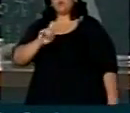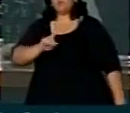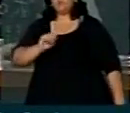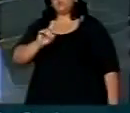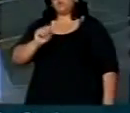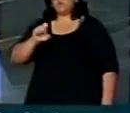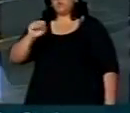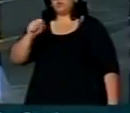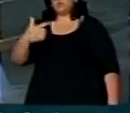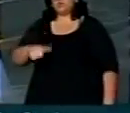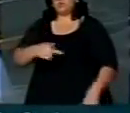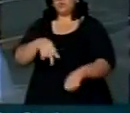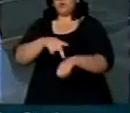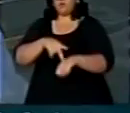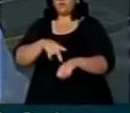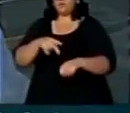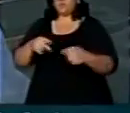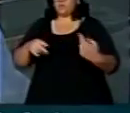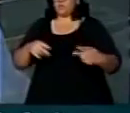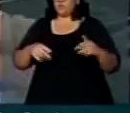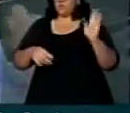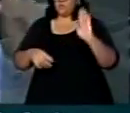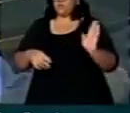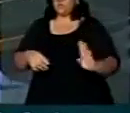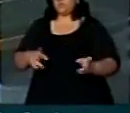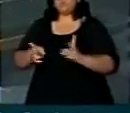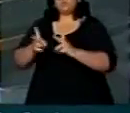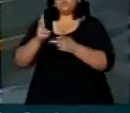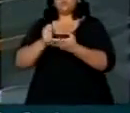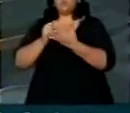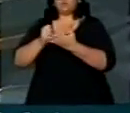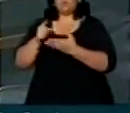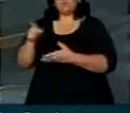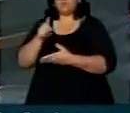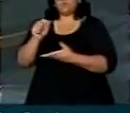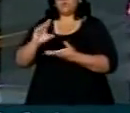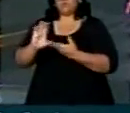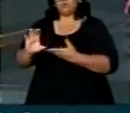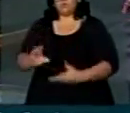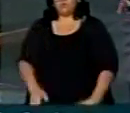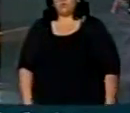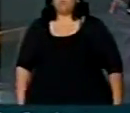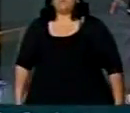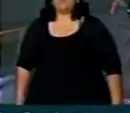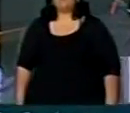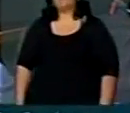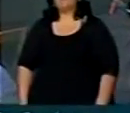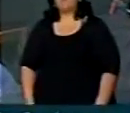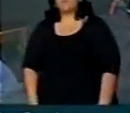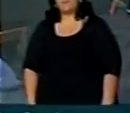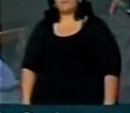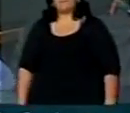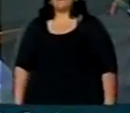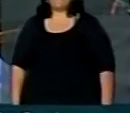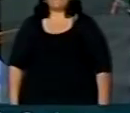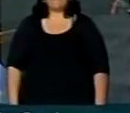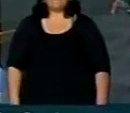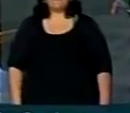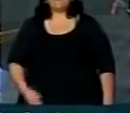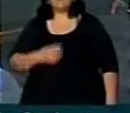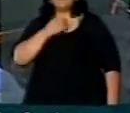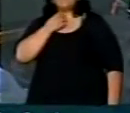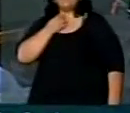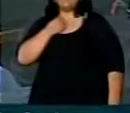com relação a isso. Em terceiro lugar, e último, eu estou encaminhando um pedido de informação,